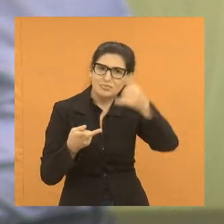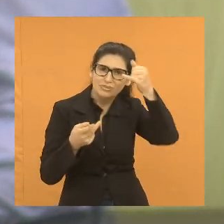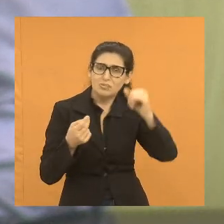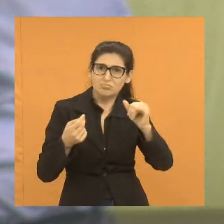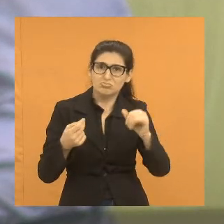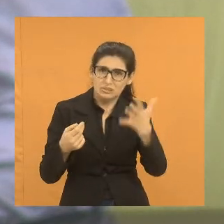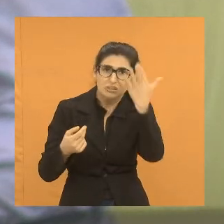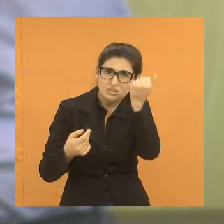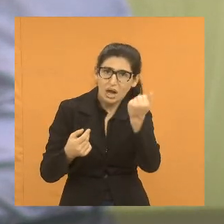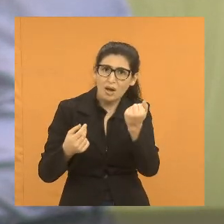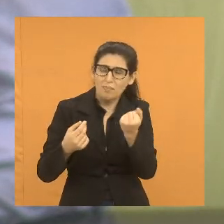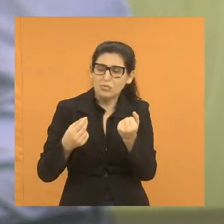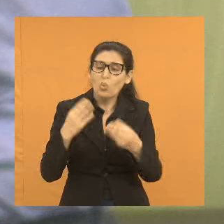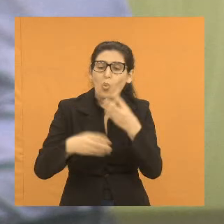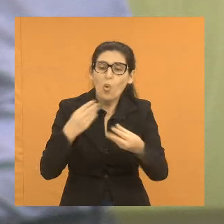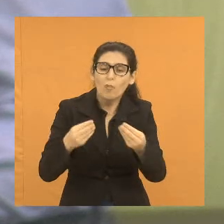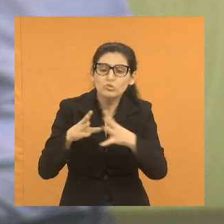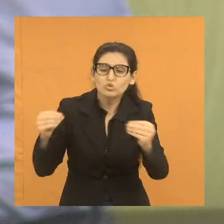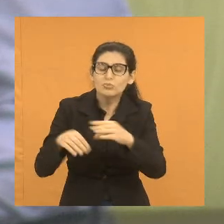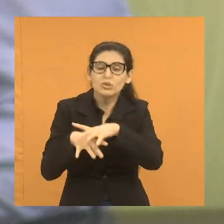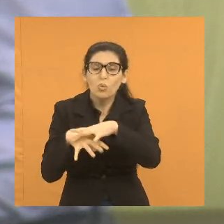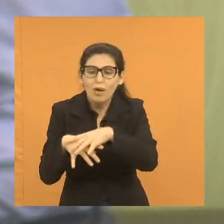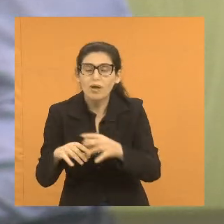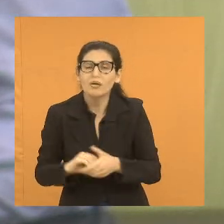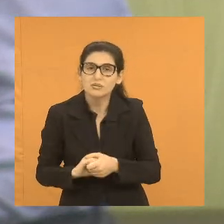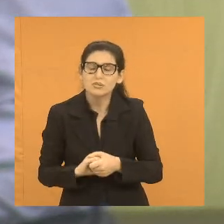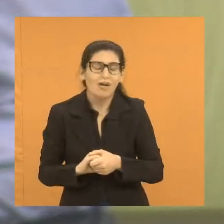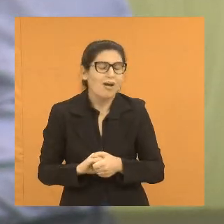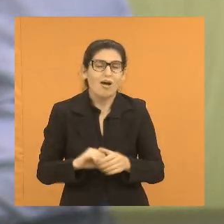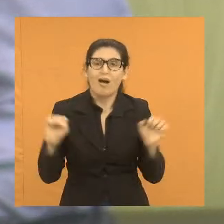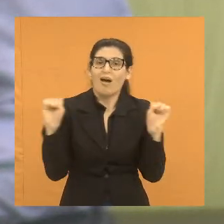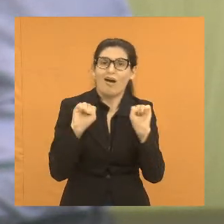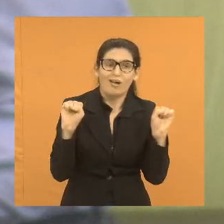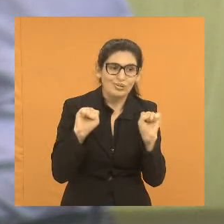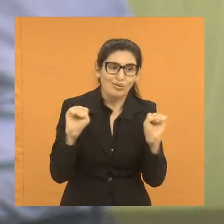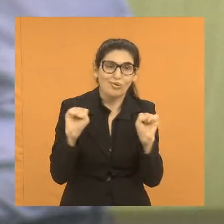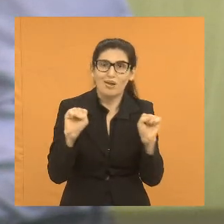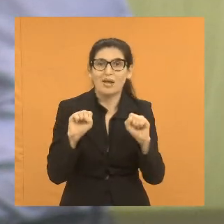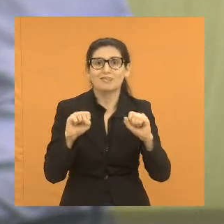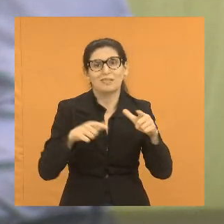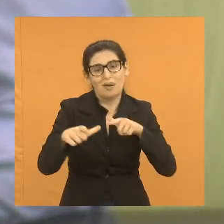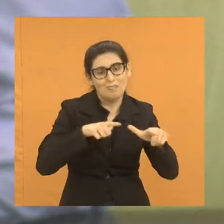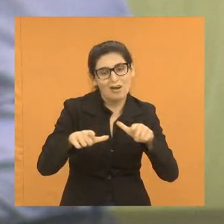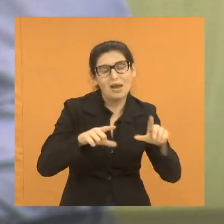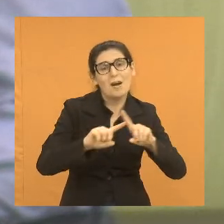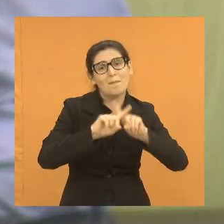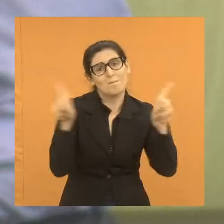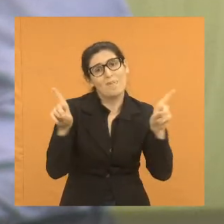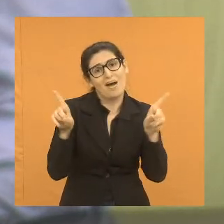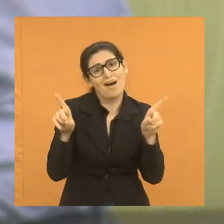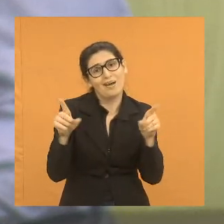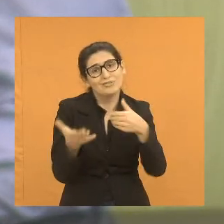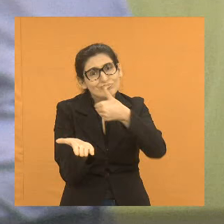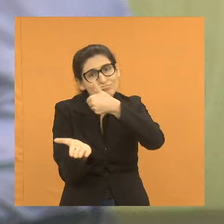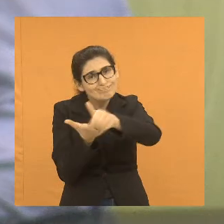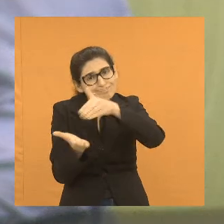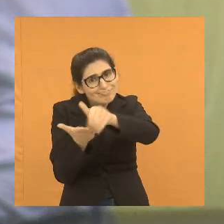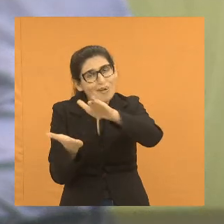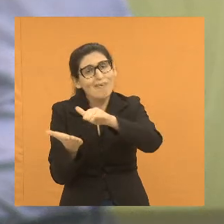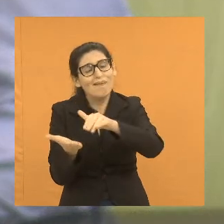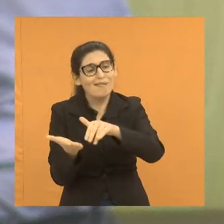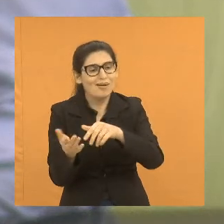conhecido, de ter sido funcionária dele. Fui demitida numa das gestões